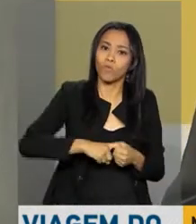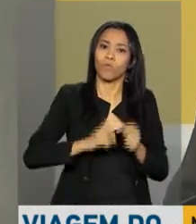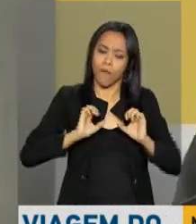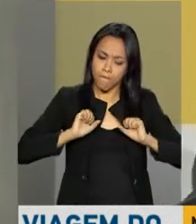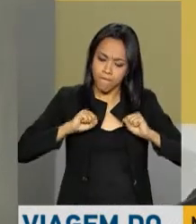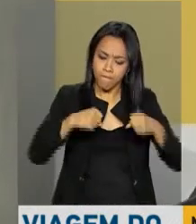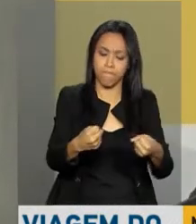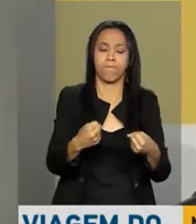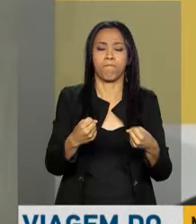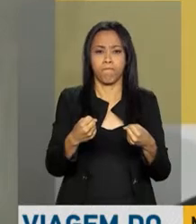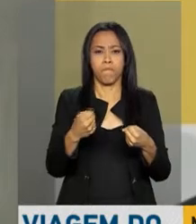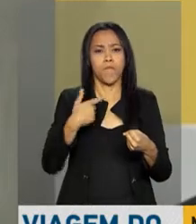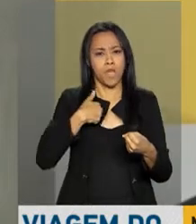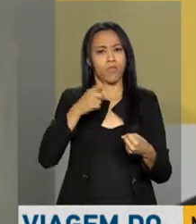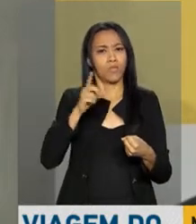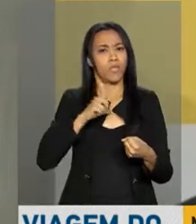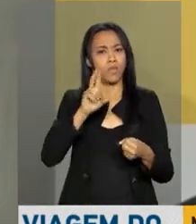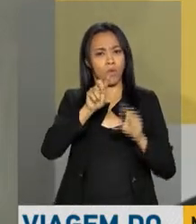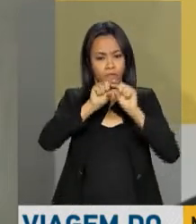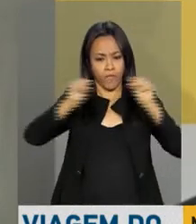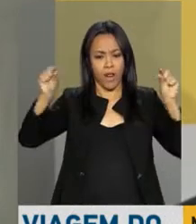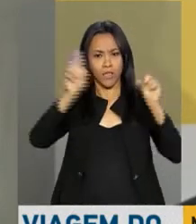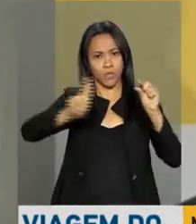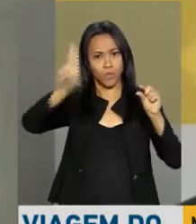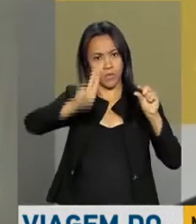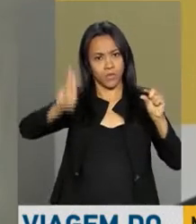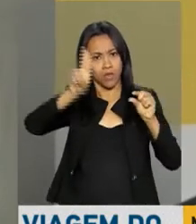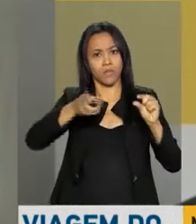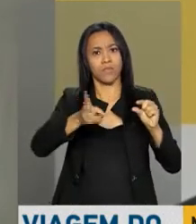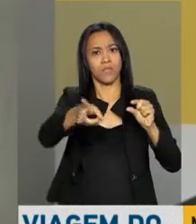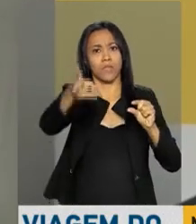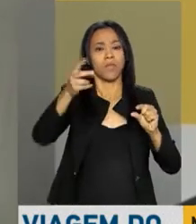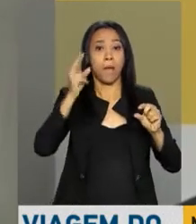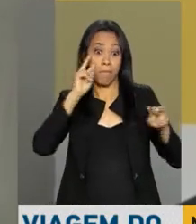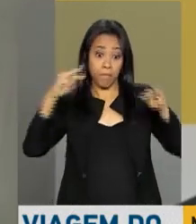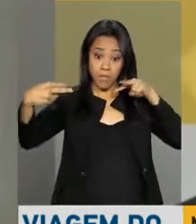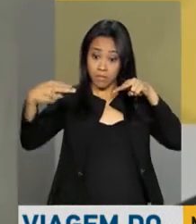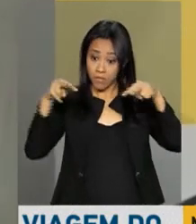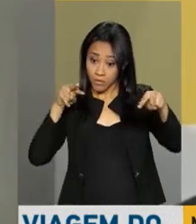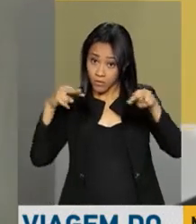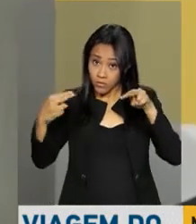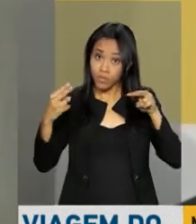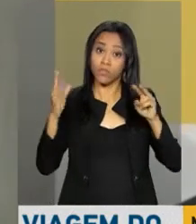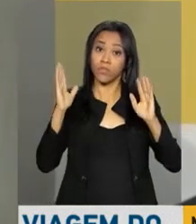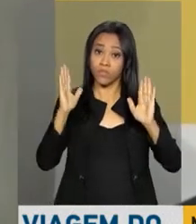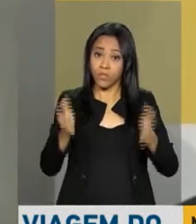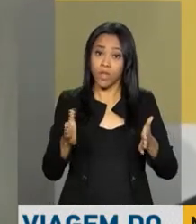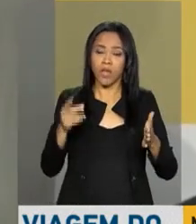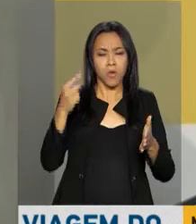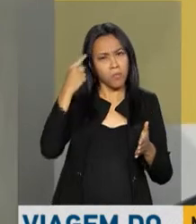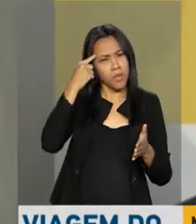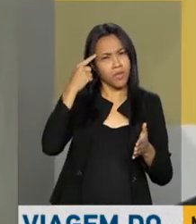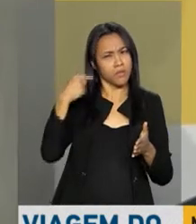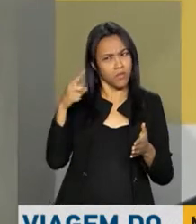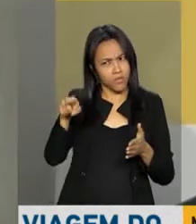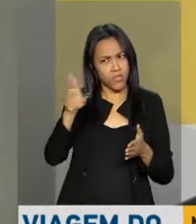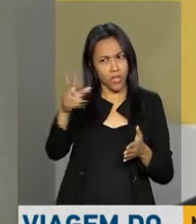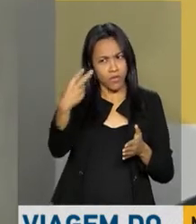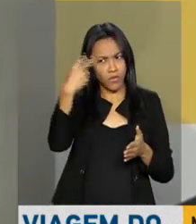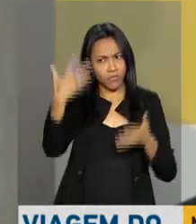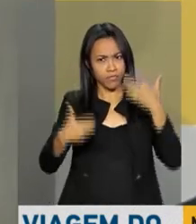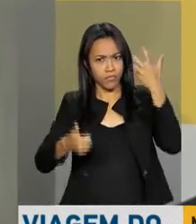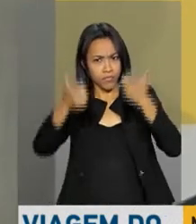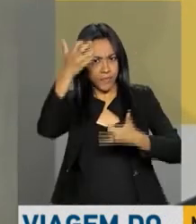usado com muita freqüência as perspectivas já puderam perceber penso eu pelas exposições feitas são